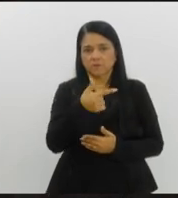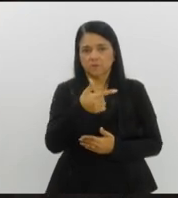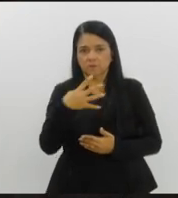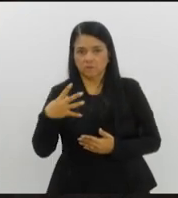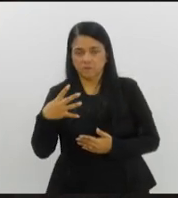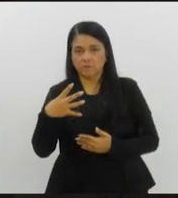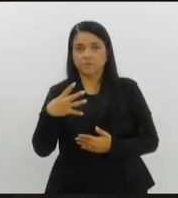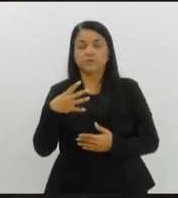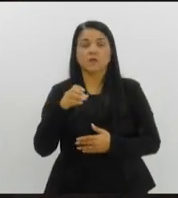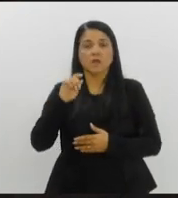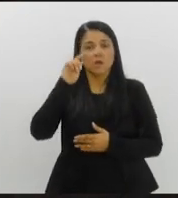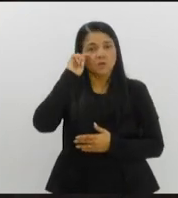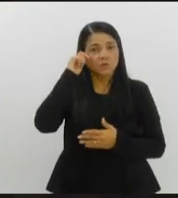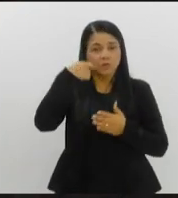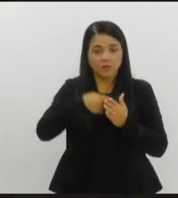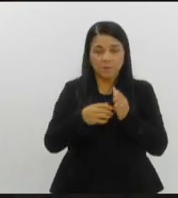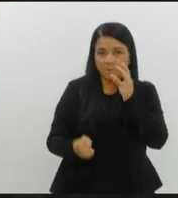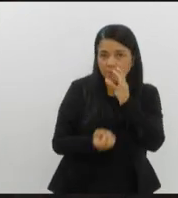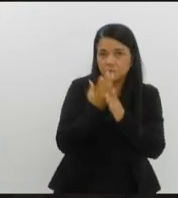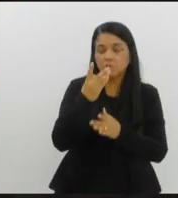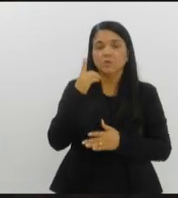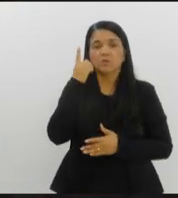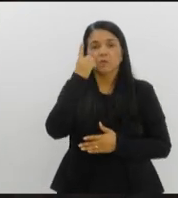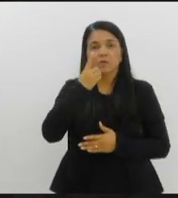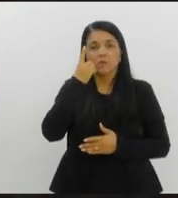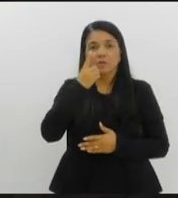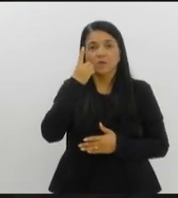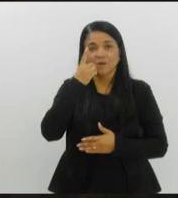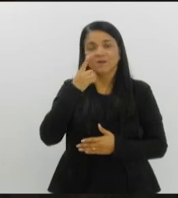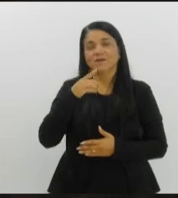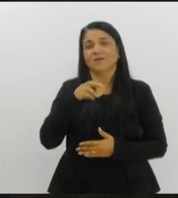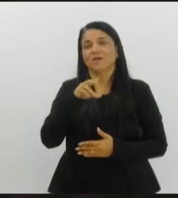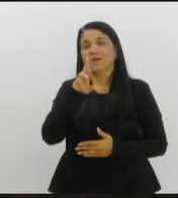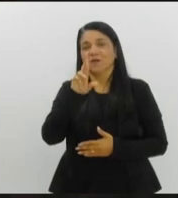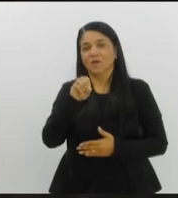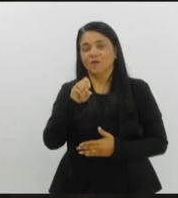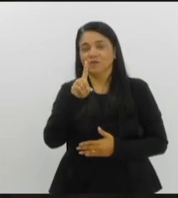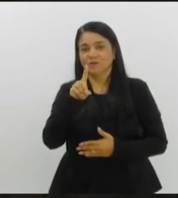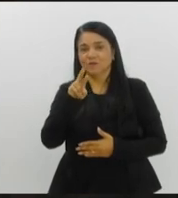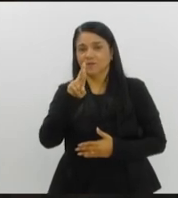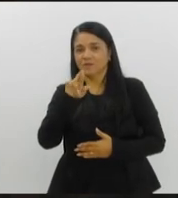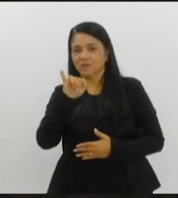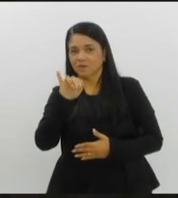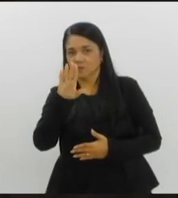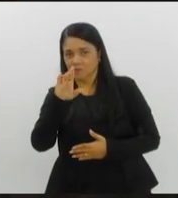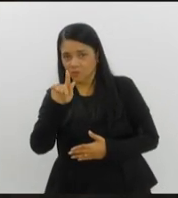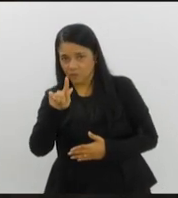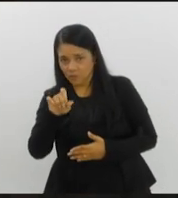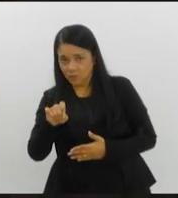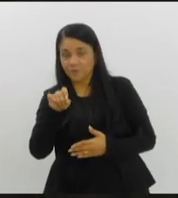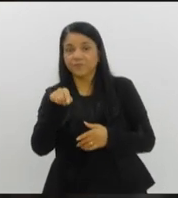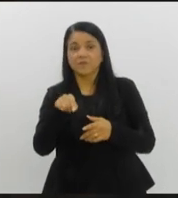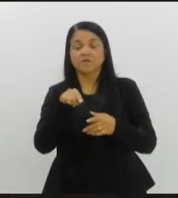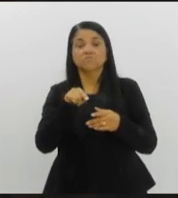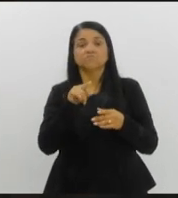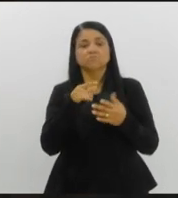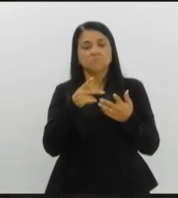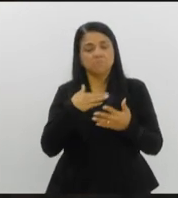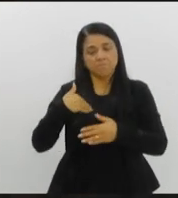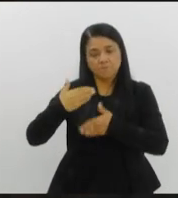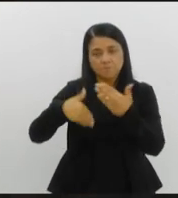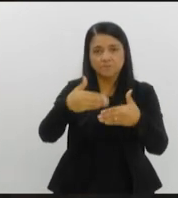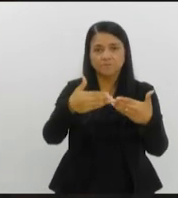27/2024, de autoria do deputado Rodrigo Bacelar, que dispõe sobre o procedimento a ser observado no âmbito da administração